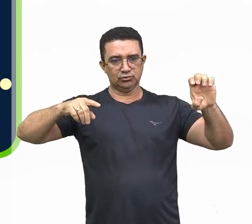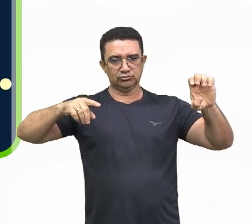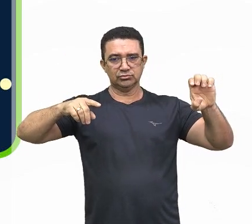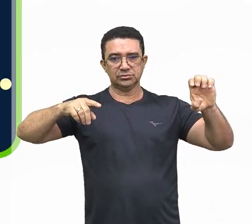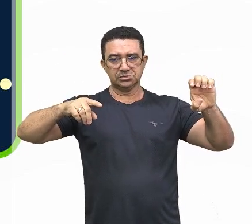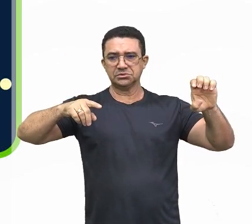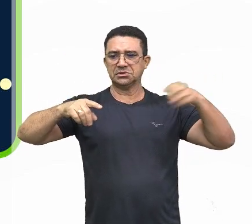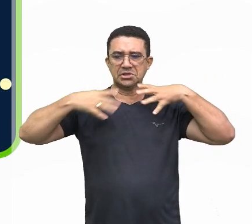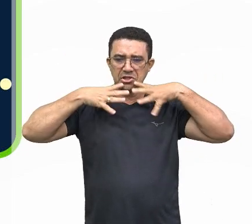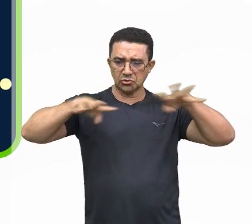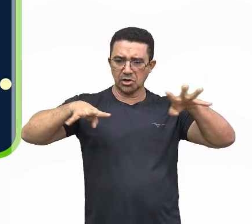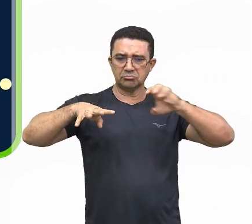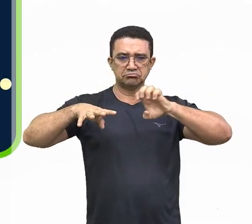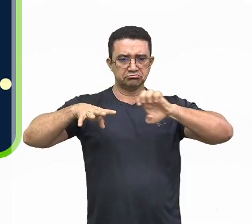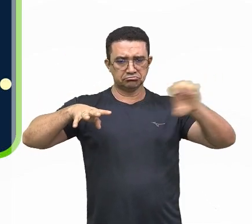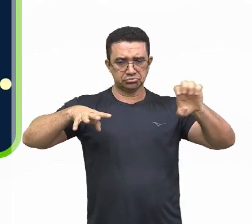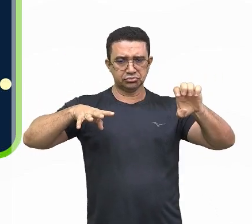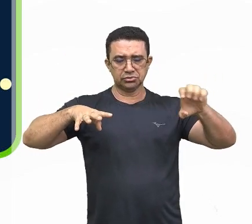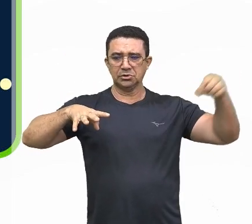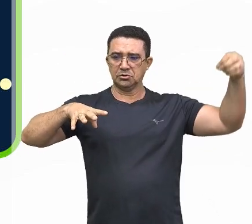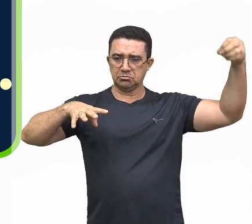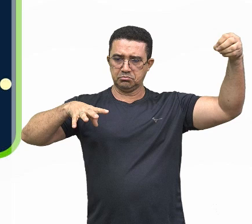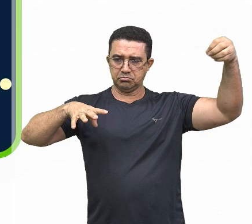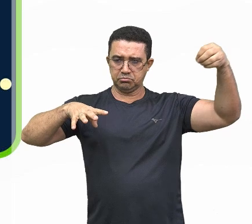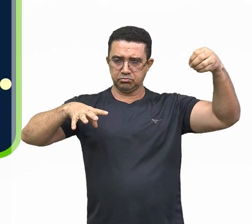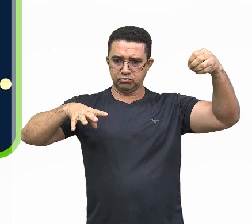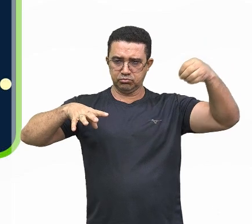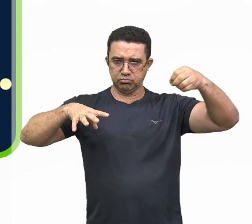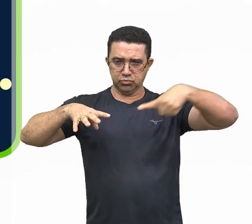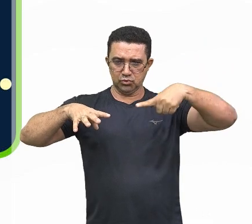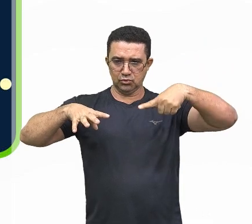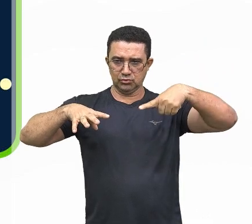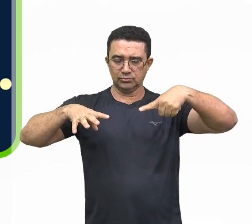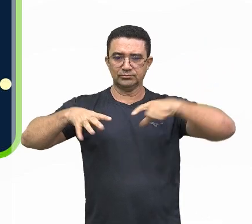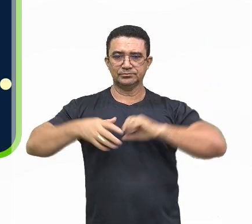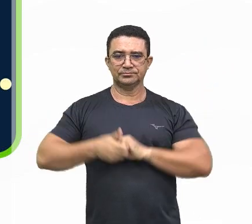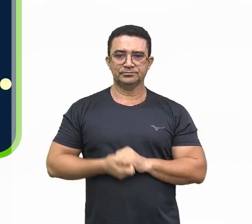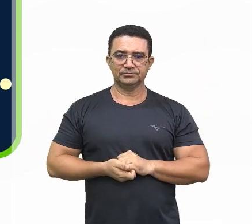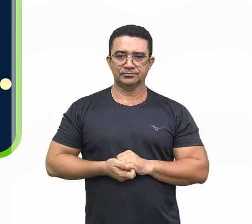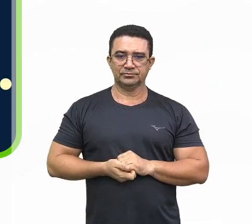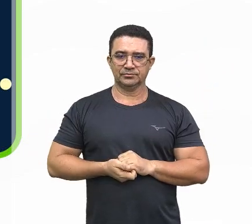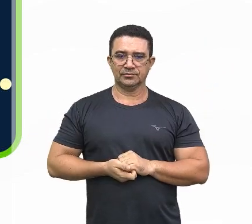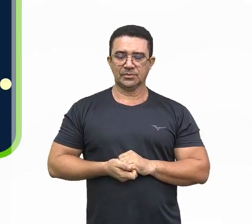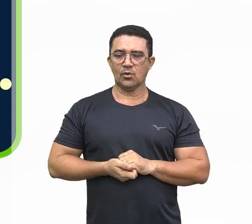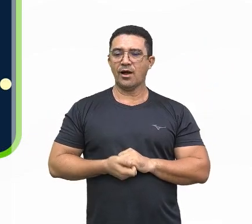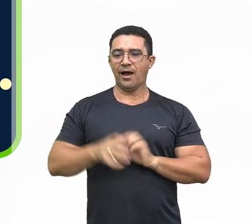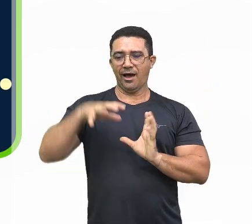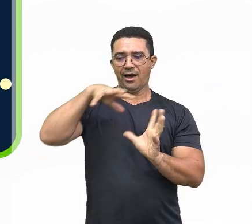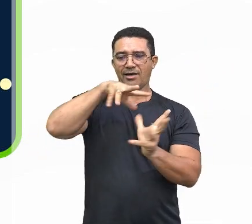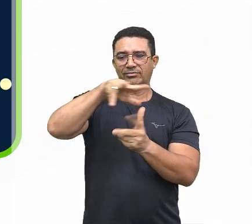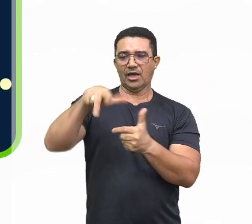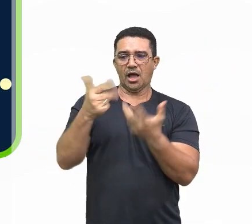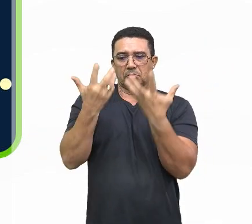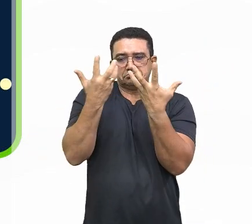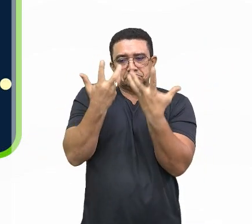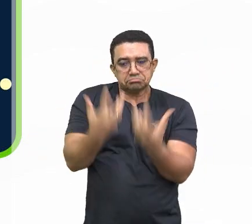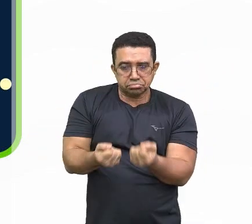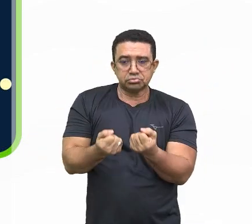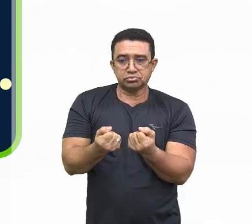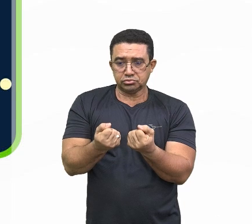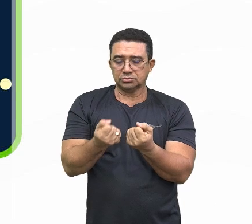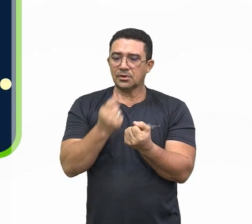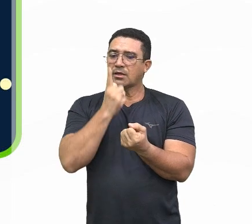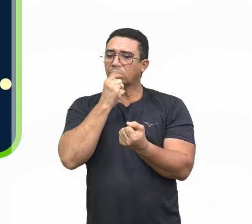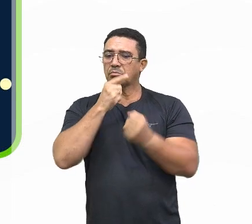emitindo naturalmente, uma parte vai ser refletida pelo espaço, outra parte absorvida pela superfície da Terra, pelos oceanos, e esse